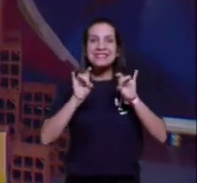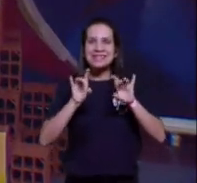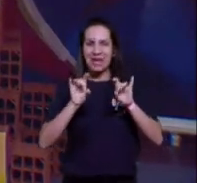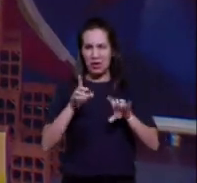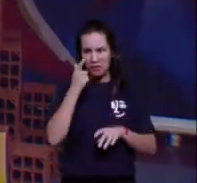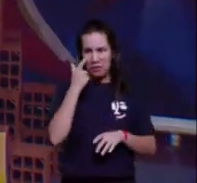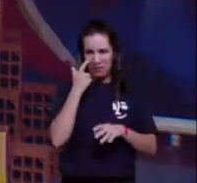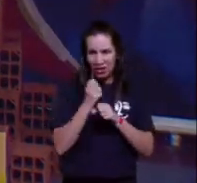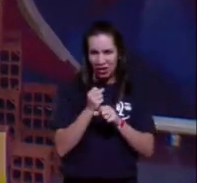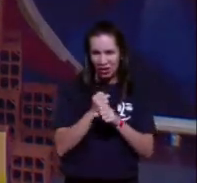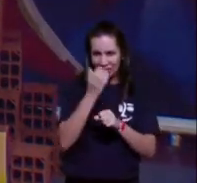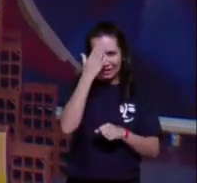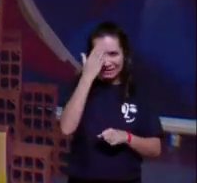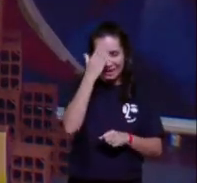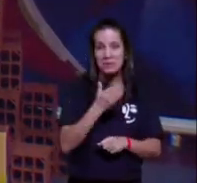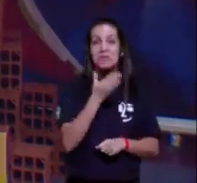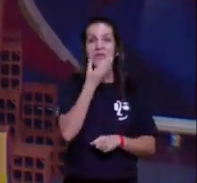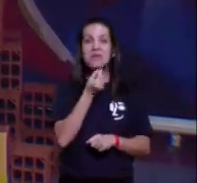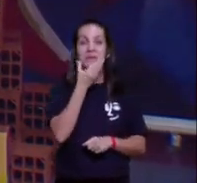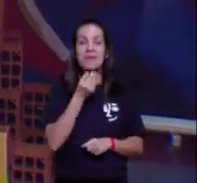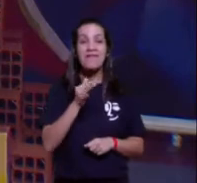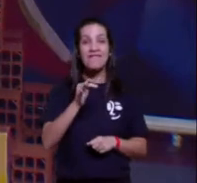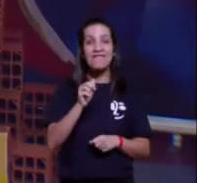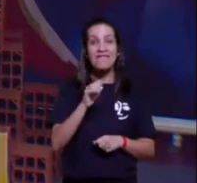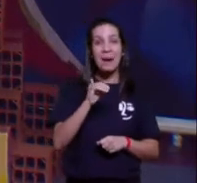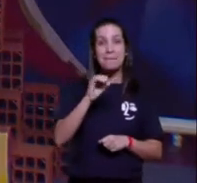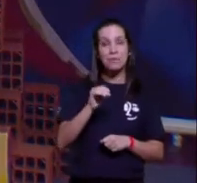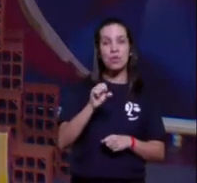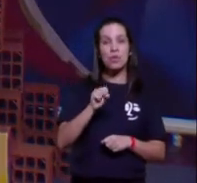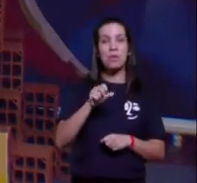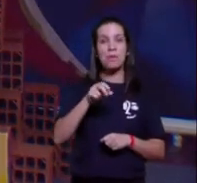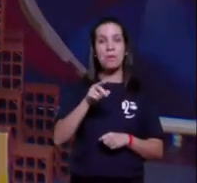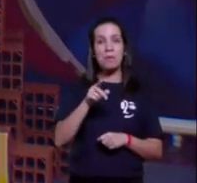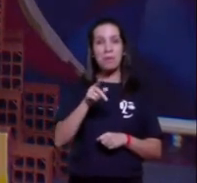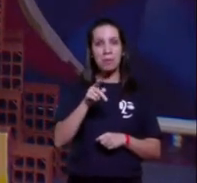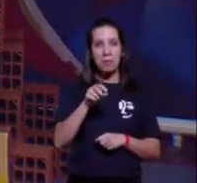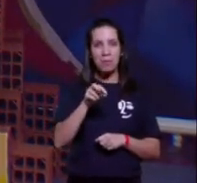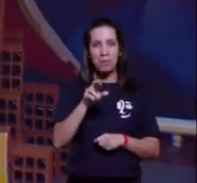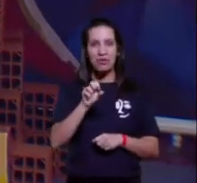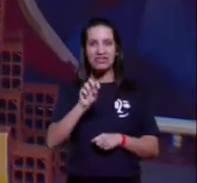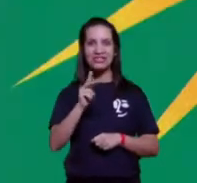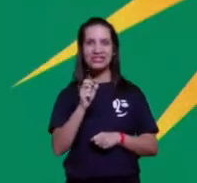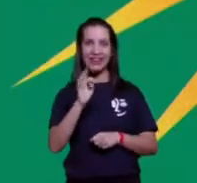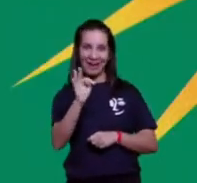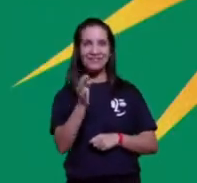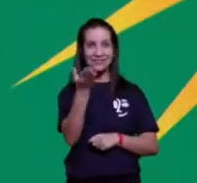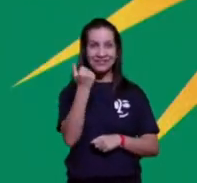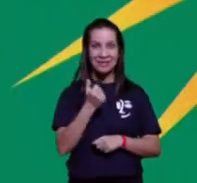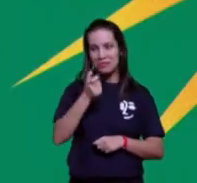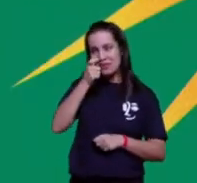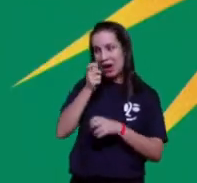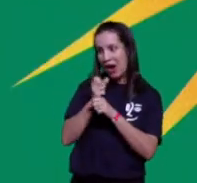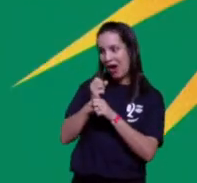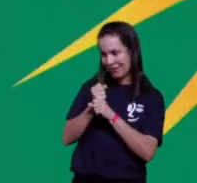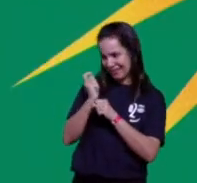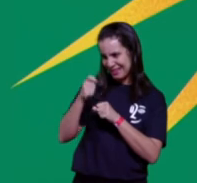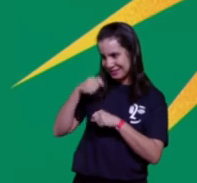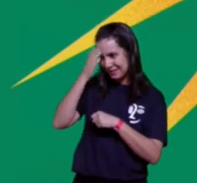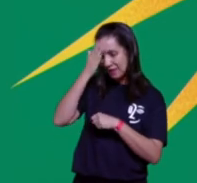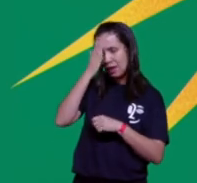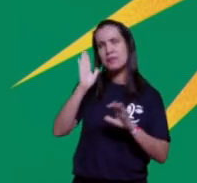conta. Vamos bater um papo. Fábio Porchat, queremos Fábio. Saber se você sabe fazer esta conta. Olha, eu vou dizer